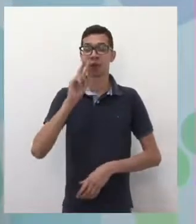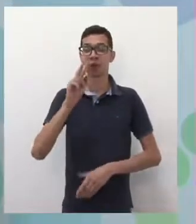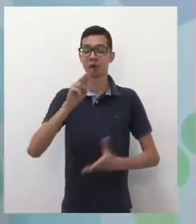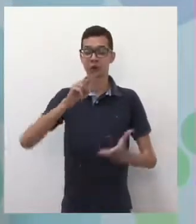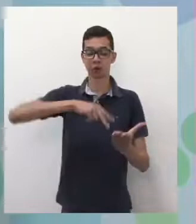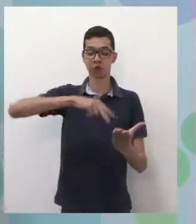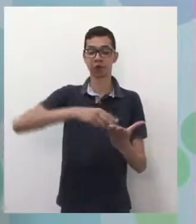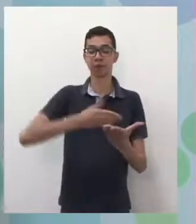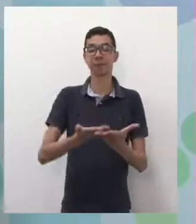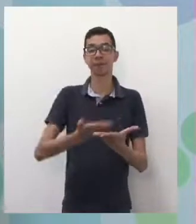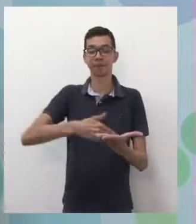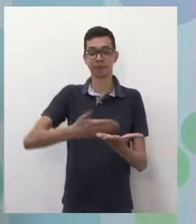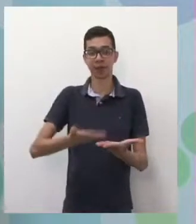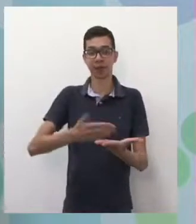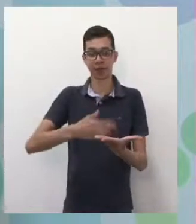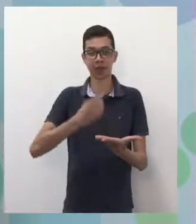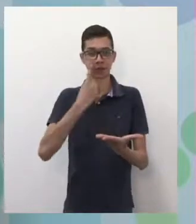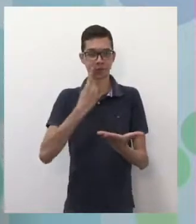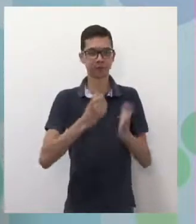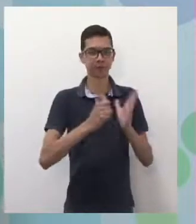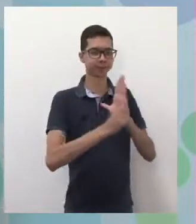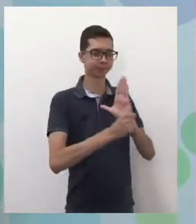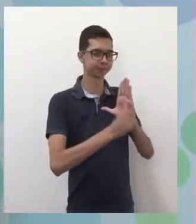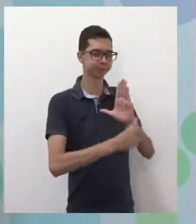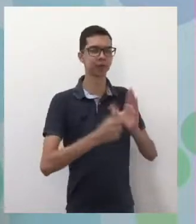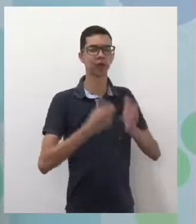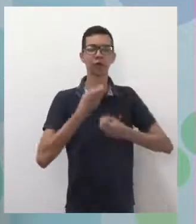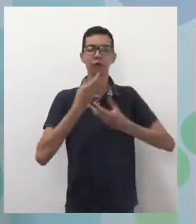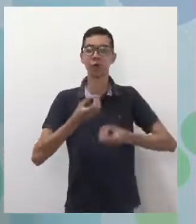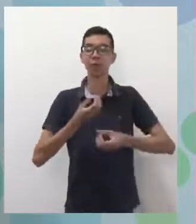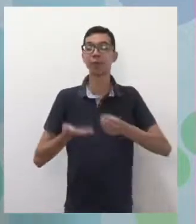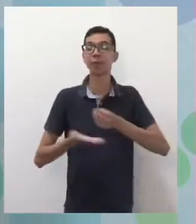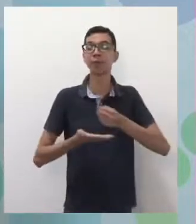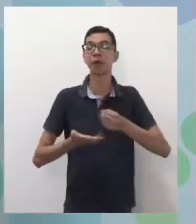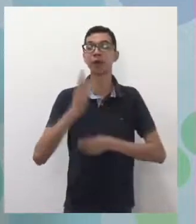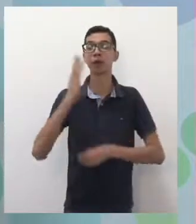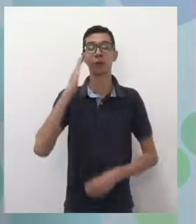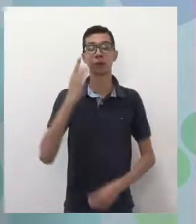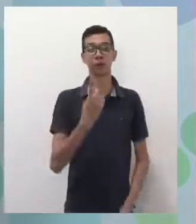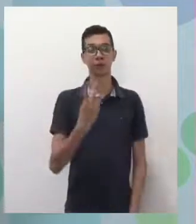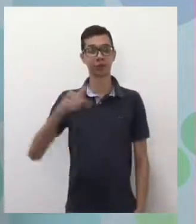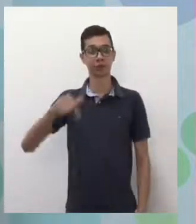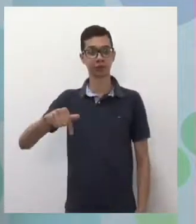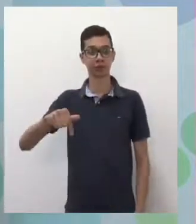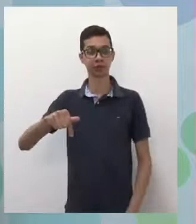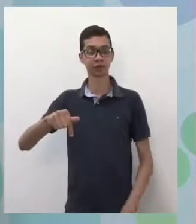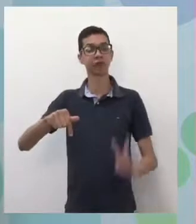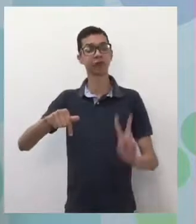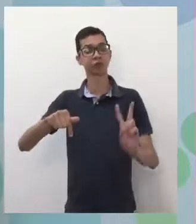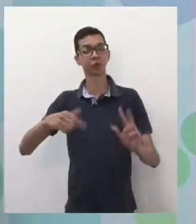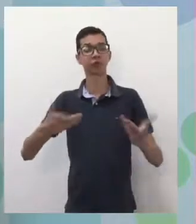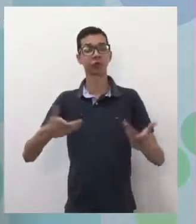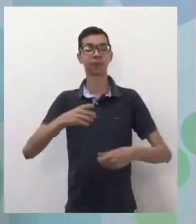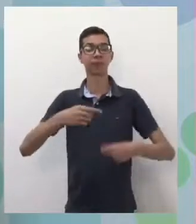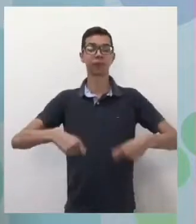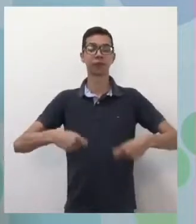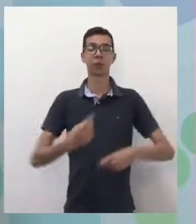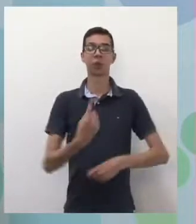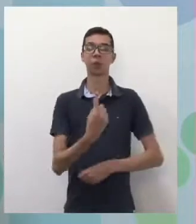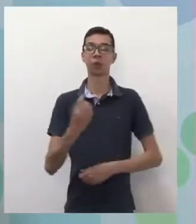etiqueta, são informações básicas, né? Você já tem que ter lá, é 127, então tem que colocar na tomada